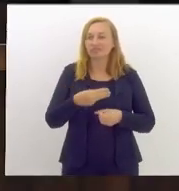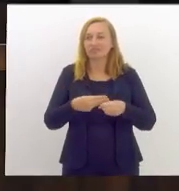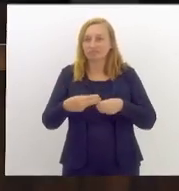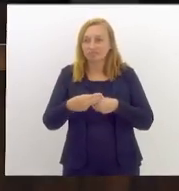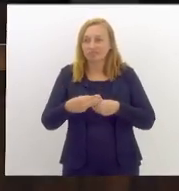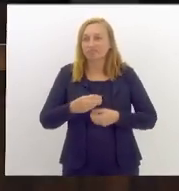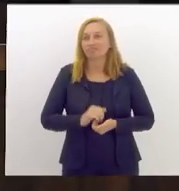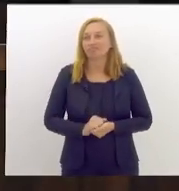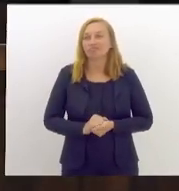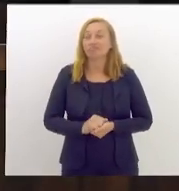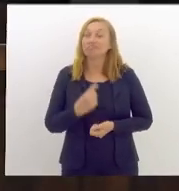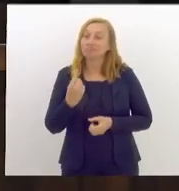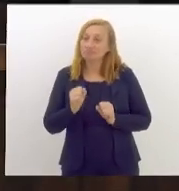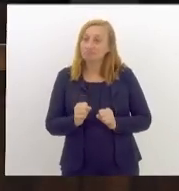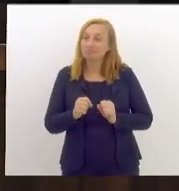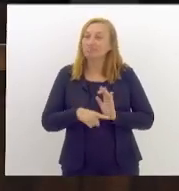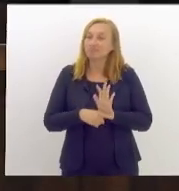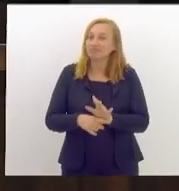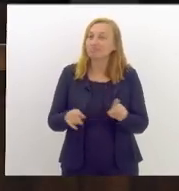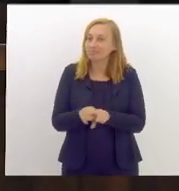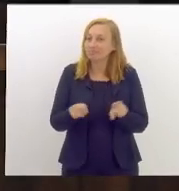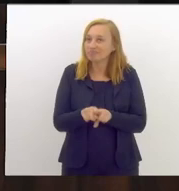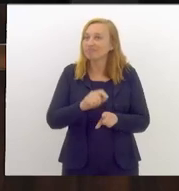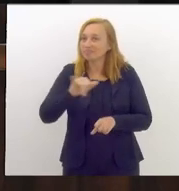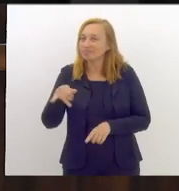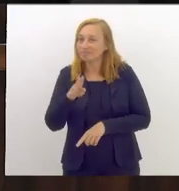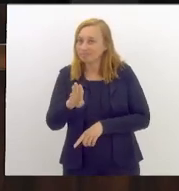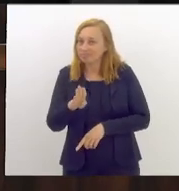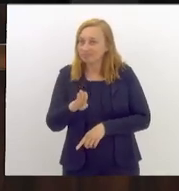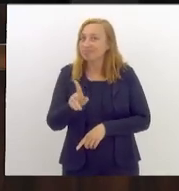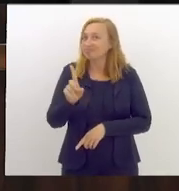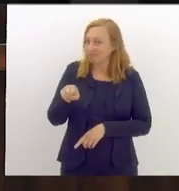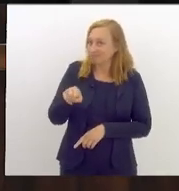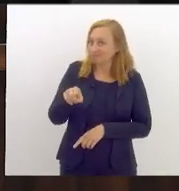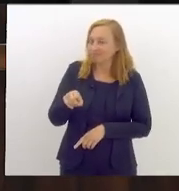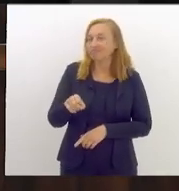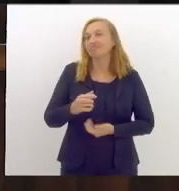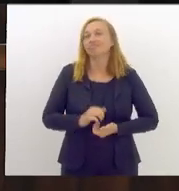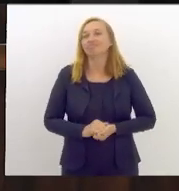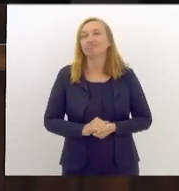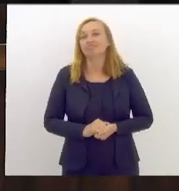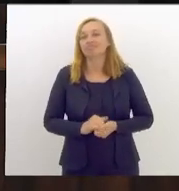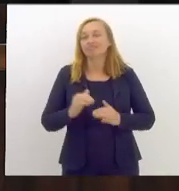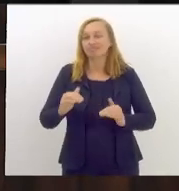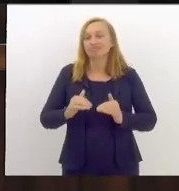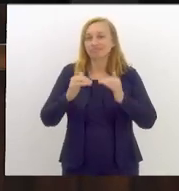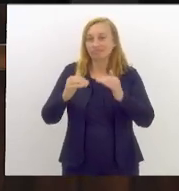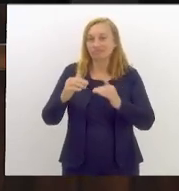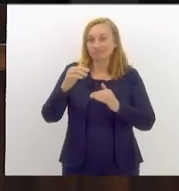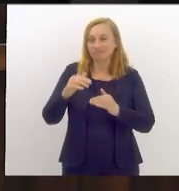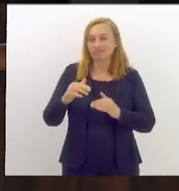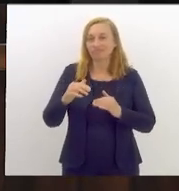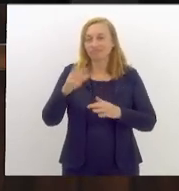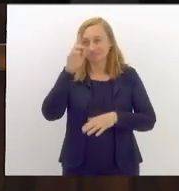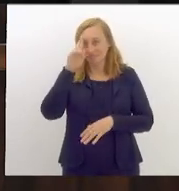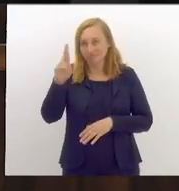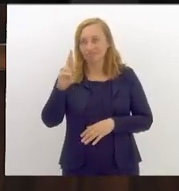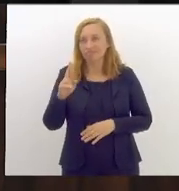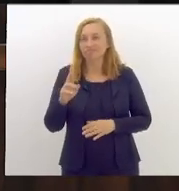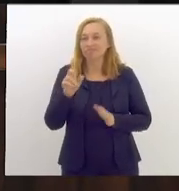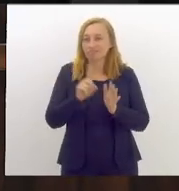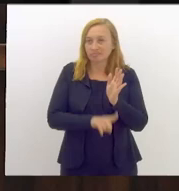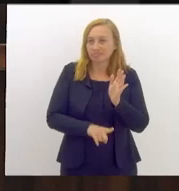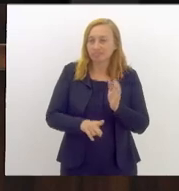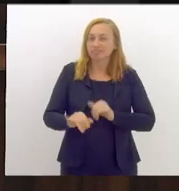e a gente pode ajudar também né Jair através de vossa excelência conseguiu amenizar